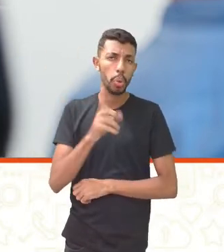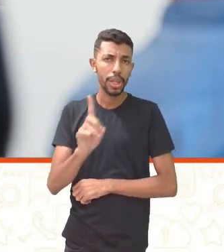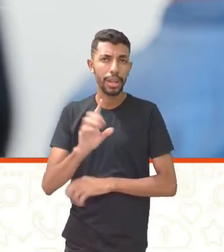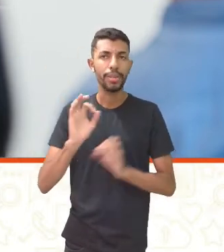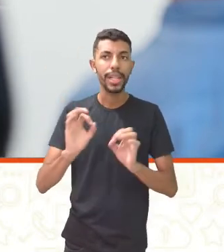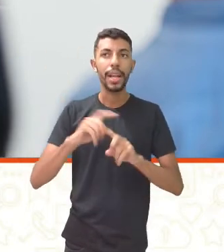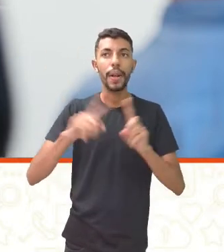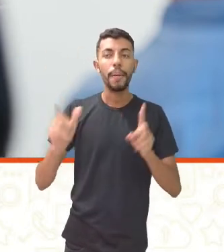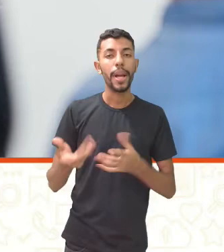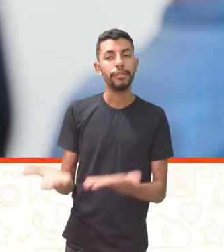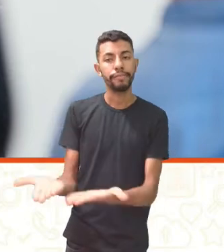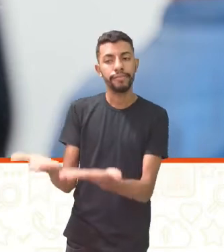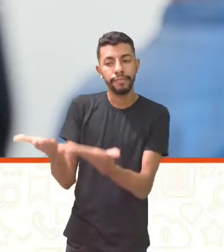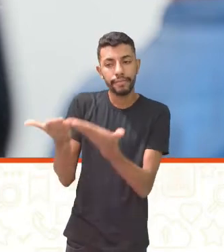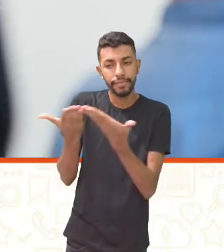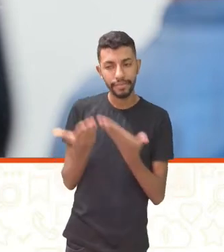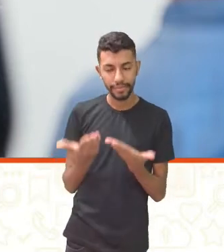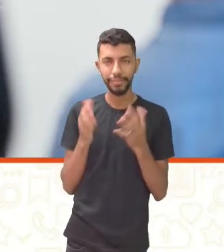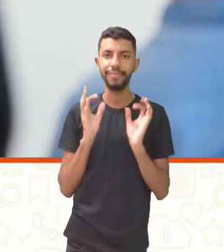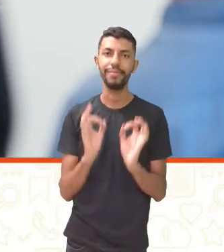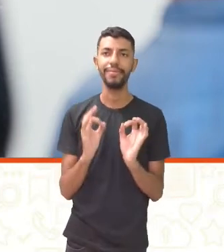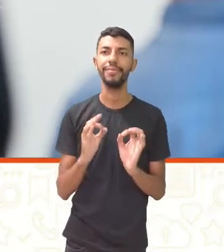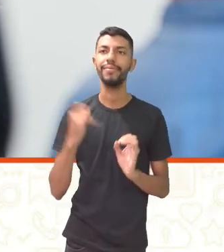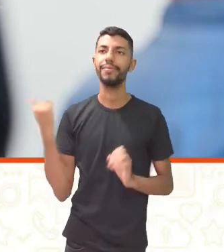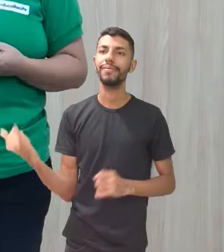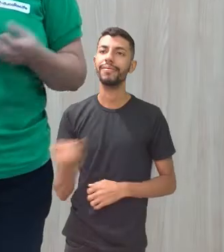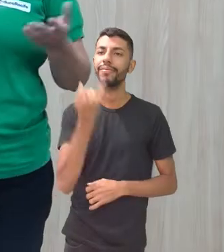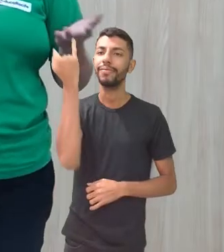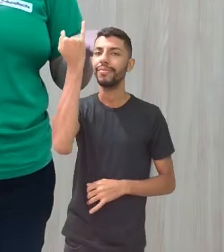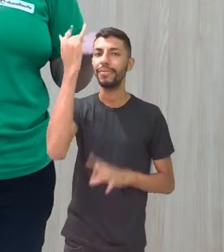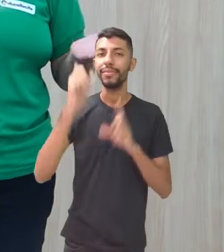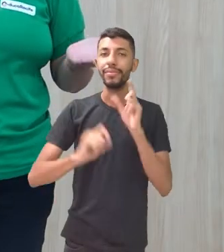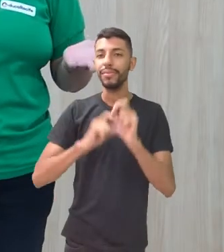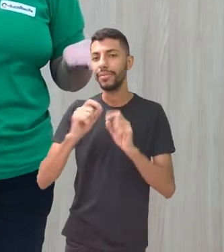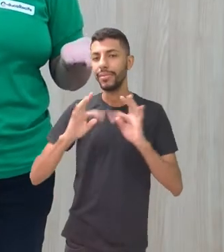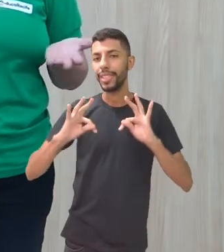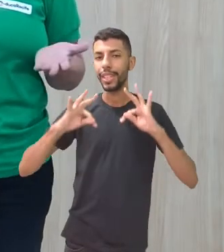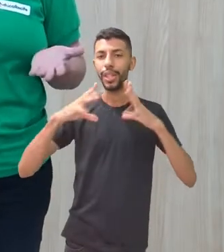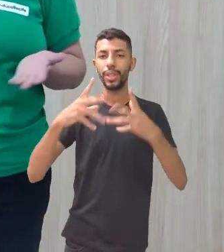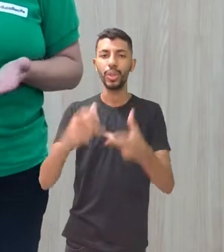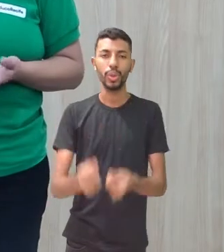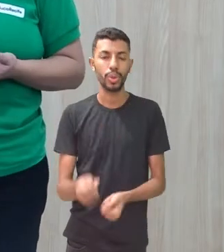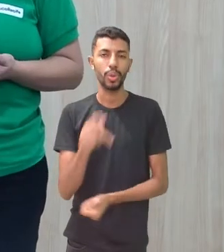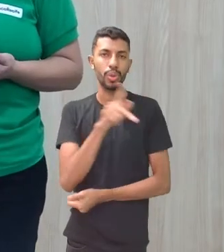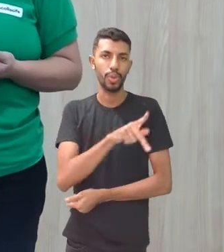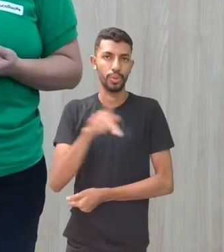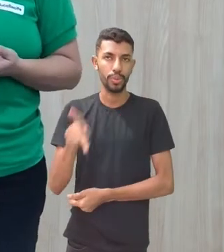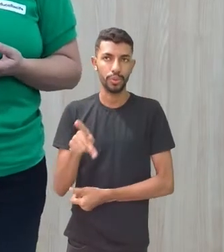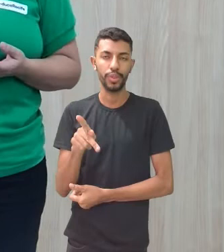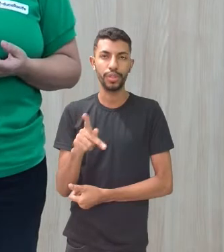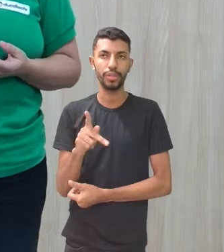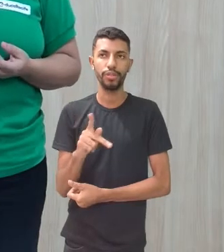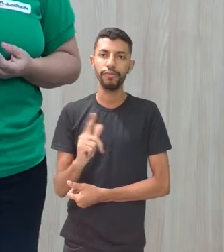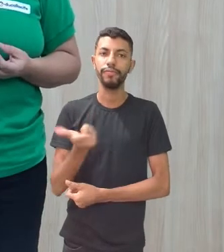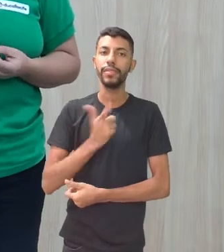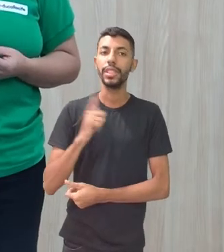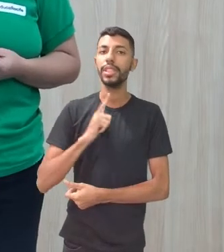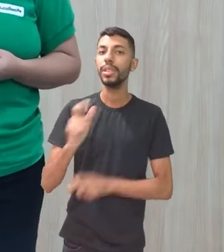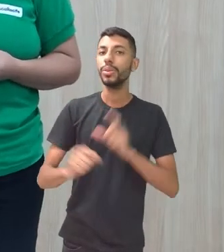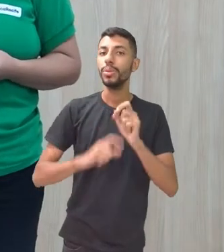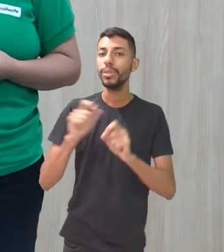mas que ela vá receber, não é? É importante que todos os professores, eles tenham